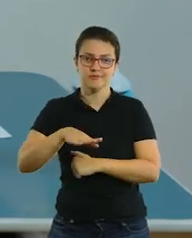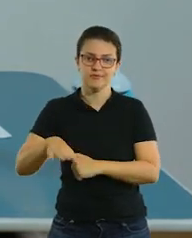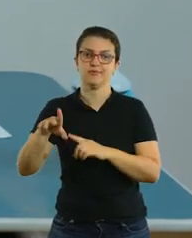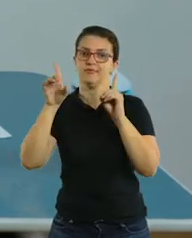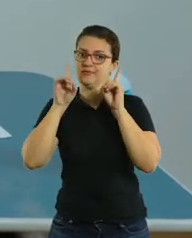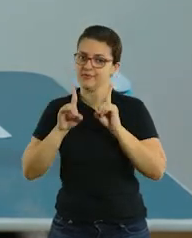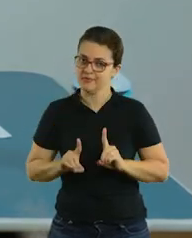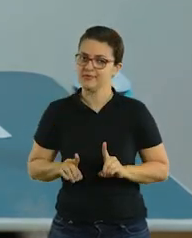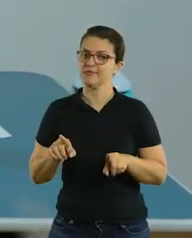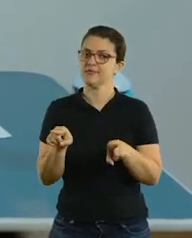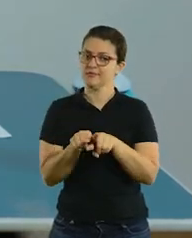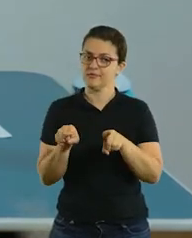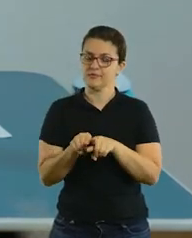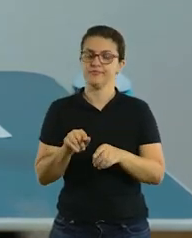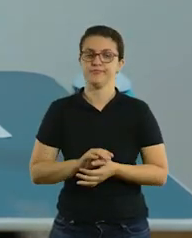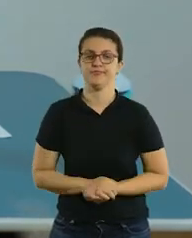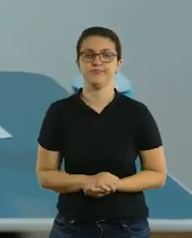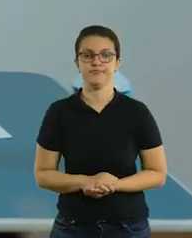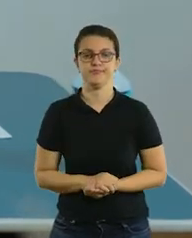com deficiência.